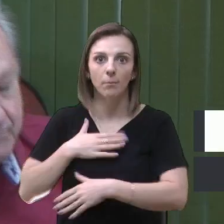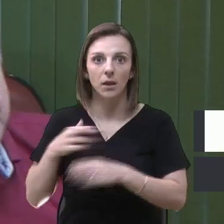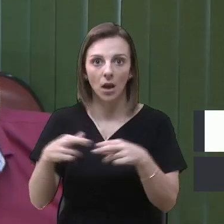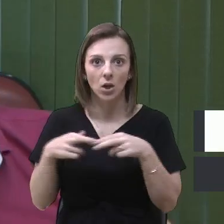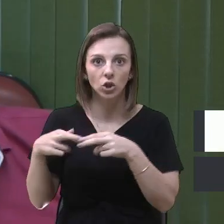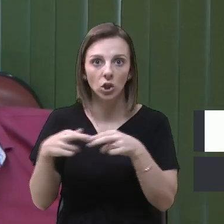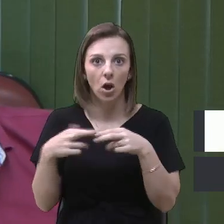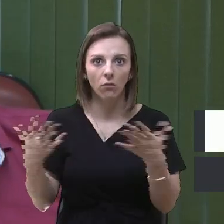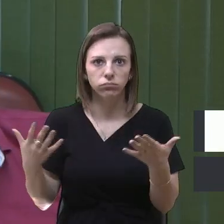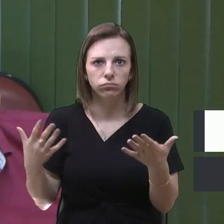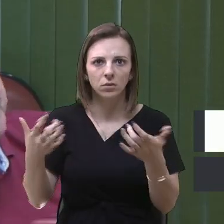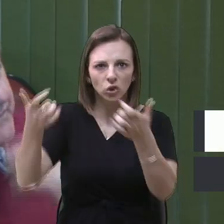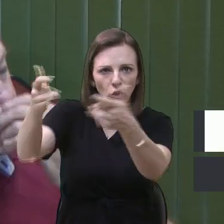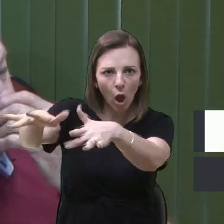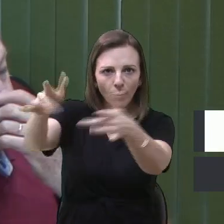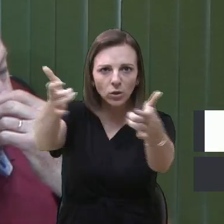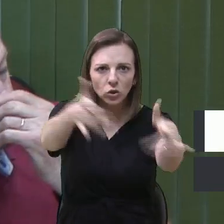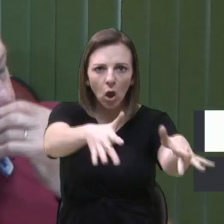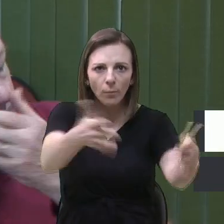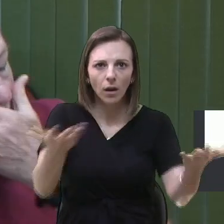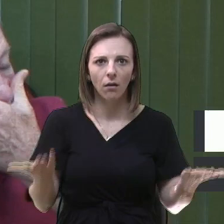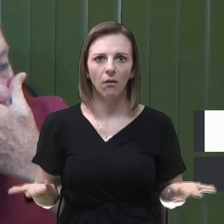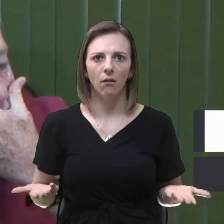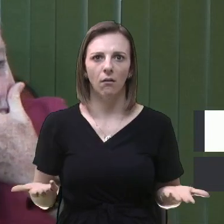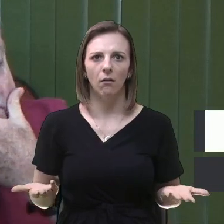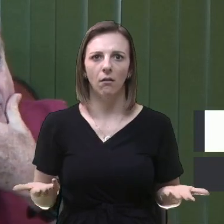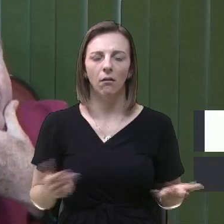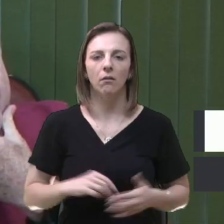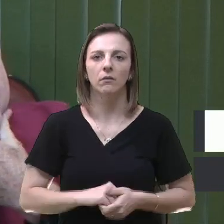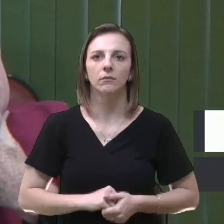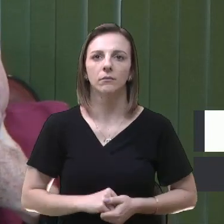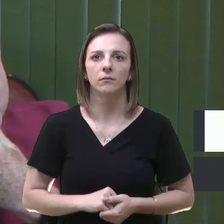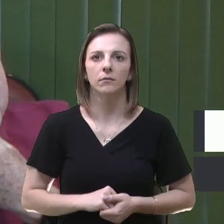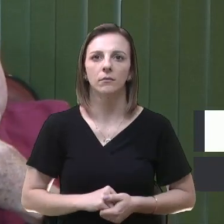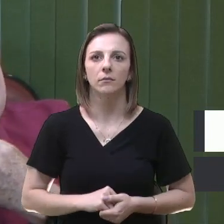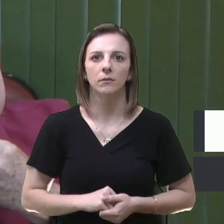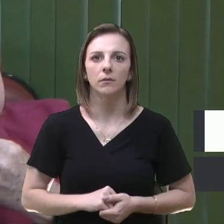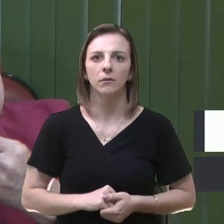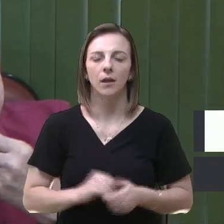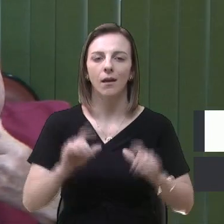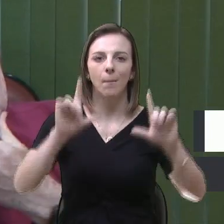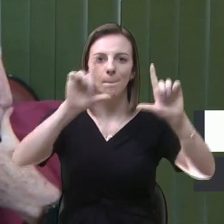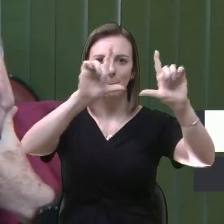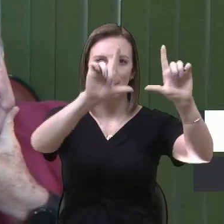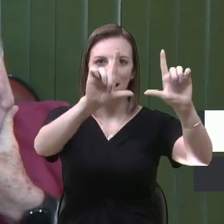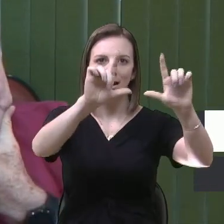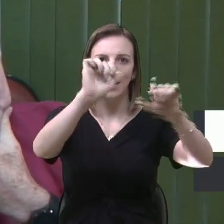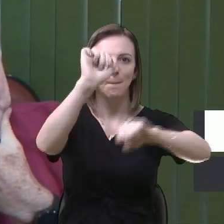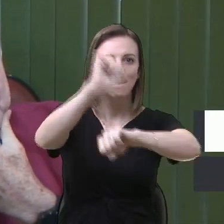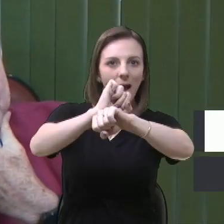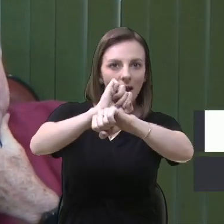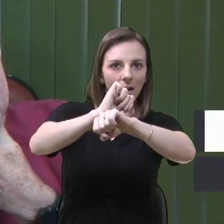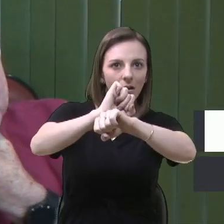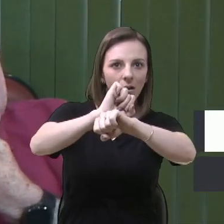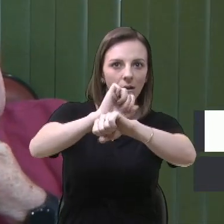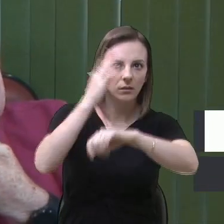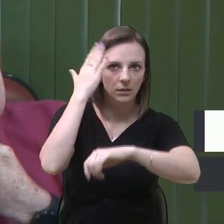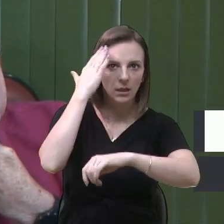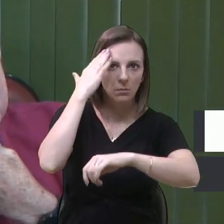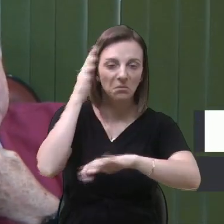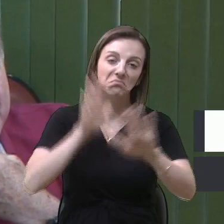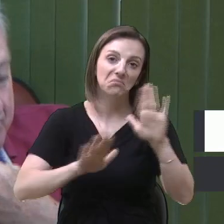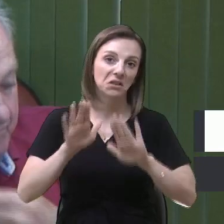Está sobrando? Não tem abrigo de ônibus, está sobrando. Placa de pare, para dizer assim. Placa de pare, às vezes, não